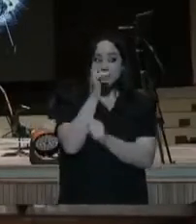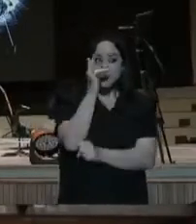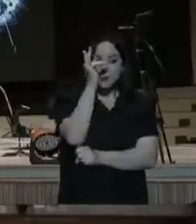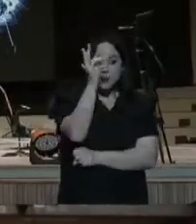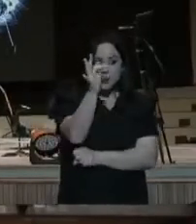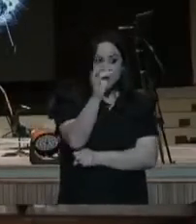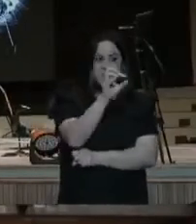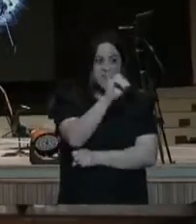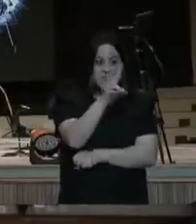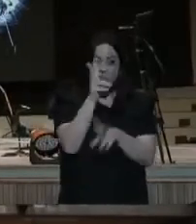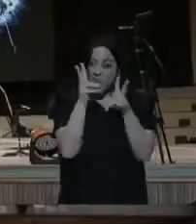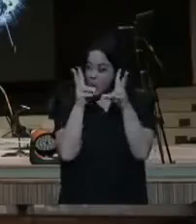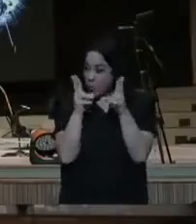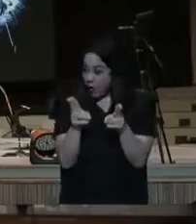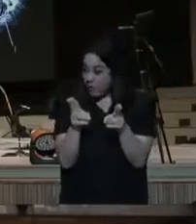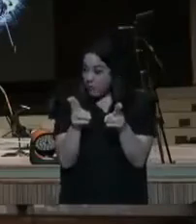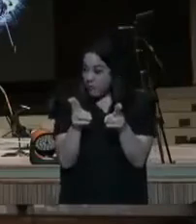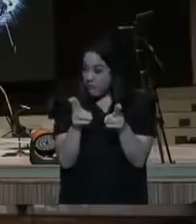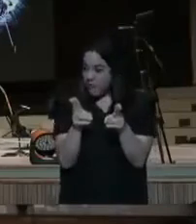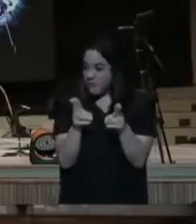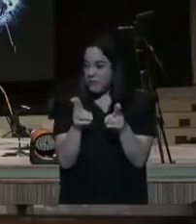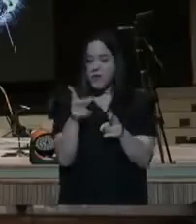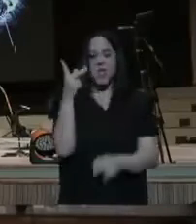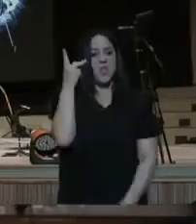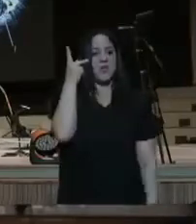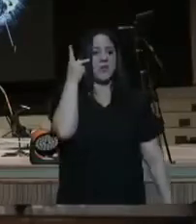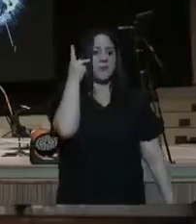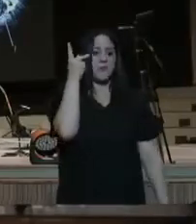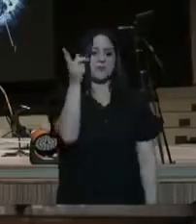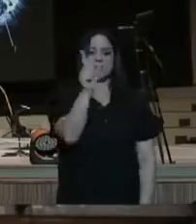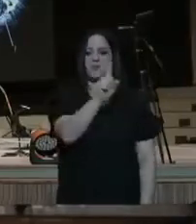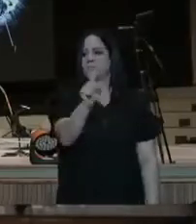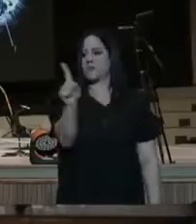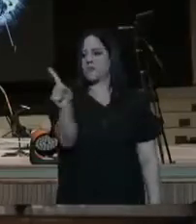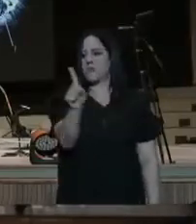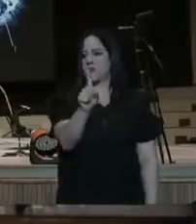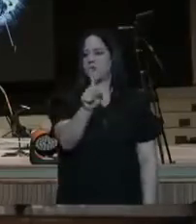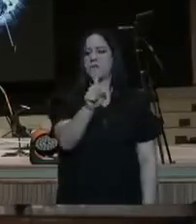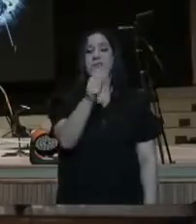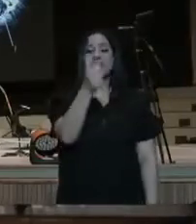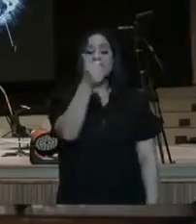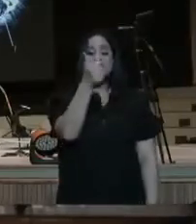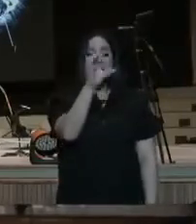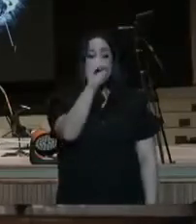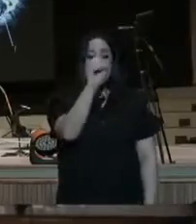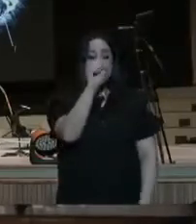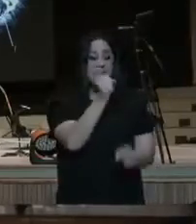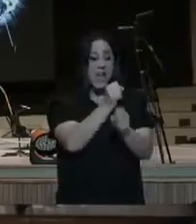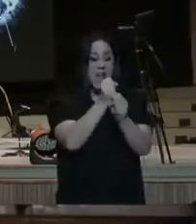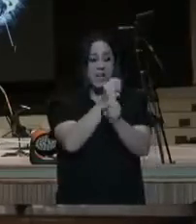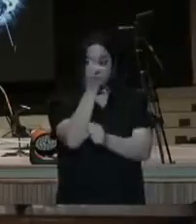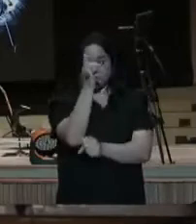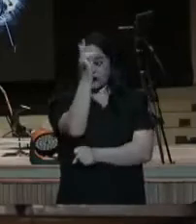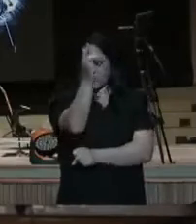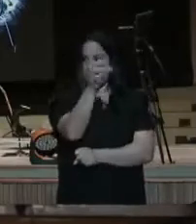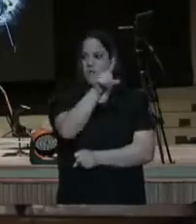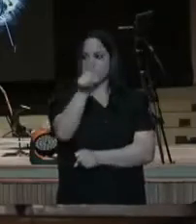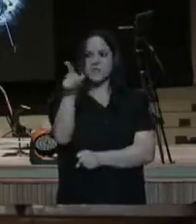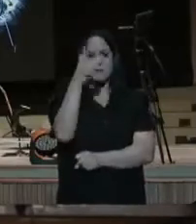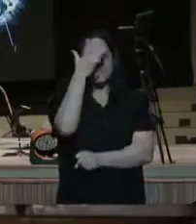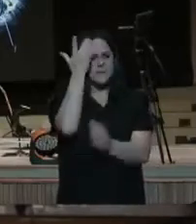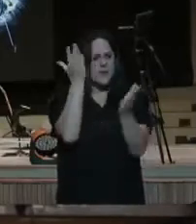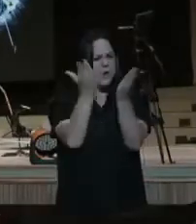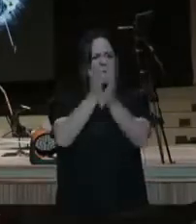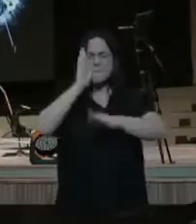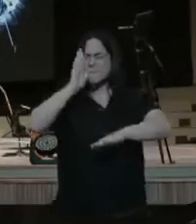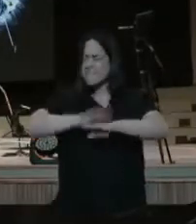mesmo cliente que é hoje é o profetismo que não o profetismo que daqui a dez anos será um crente mais apaixonado do